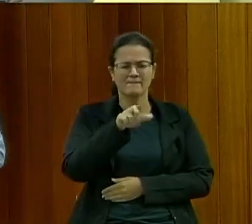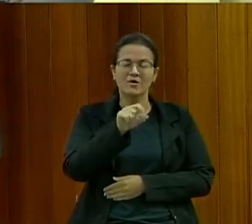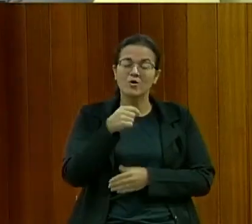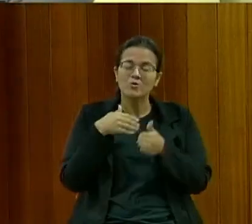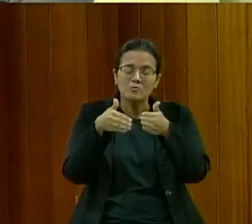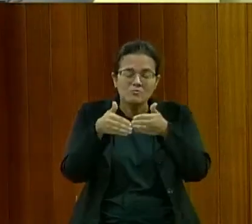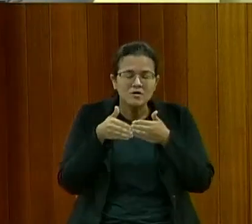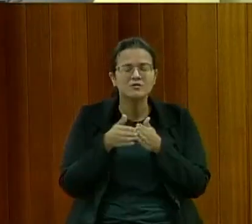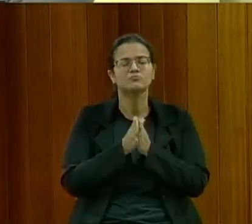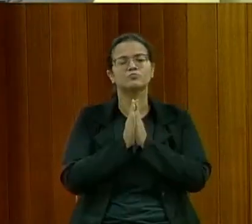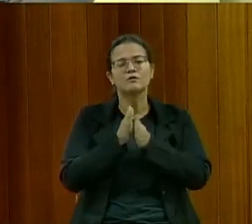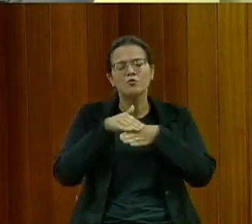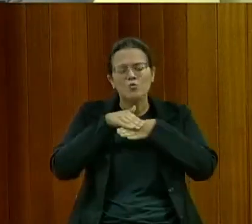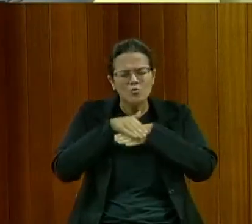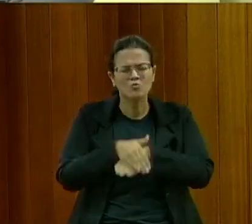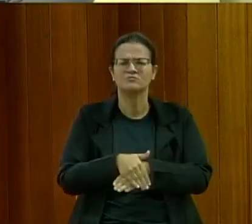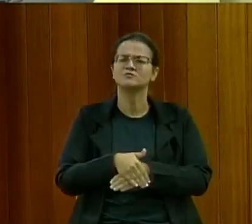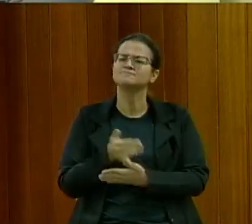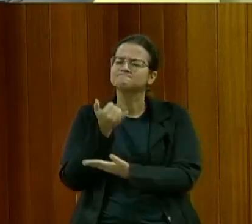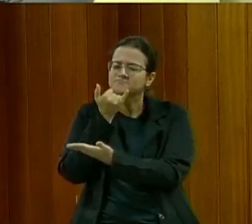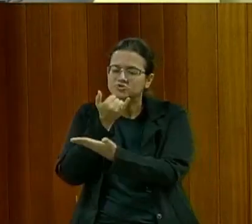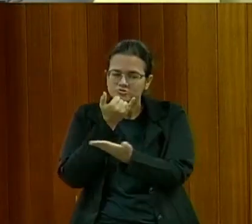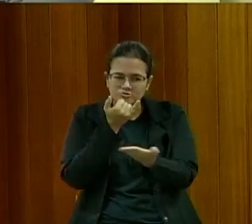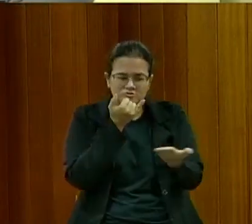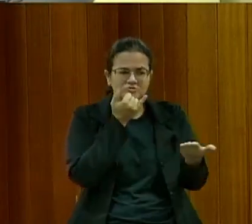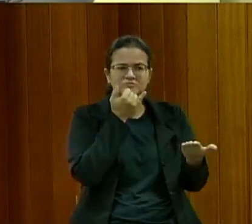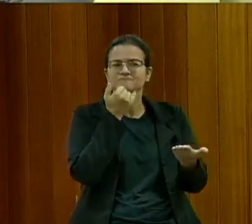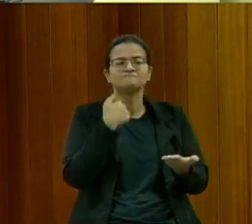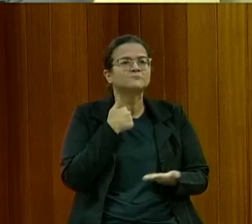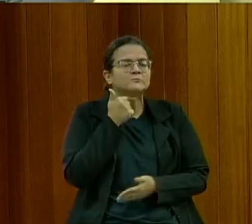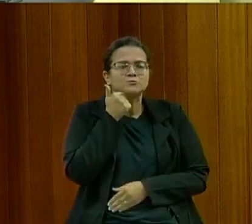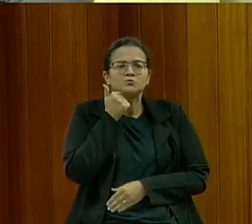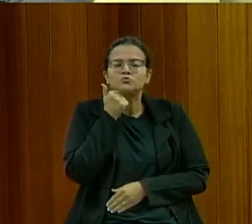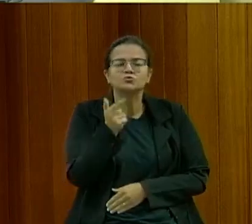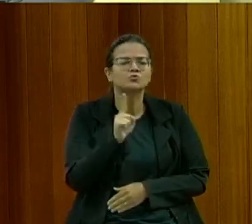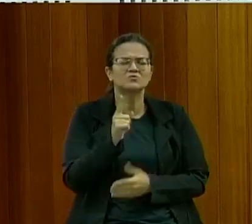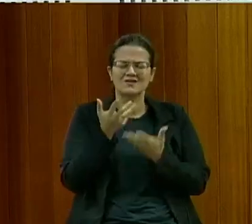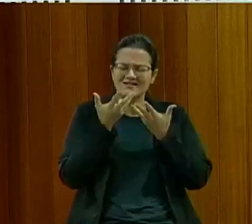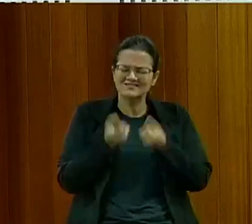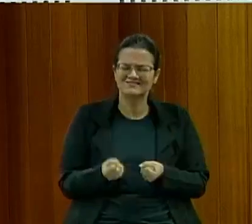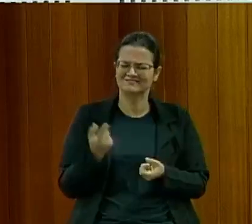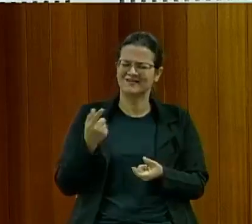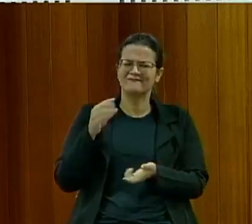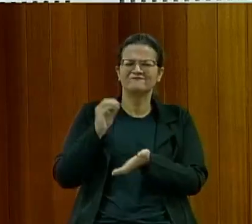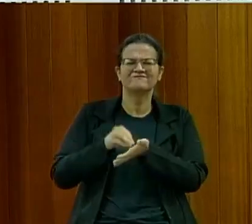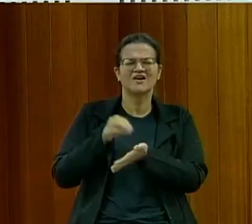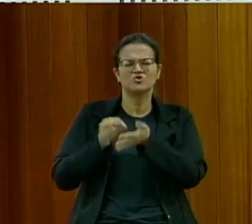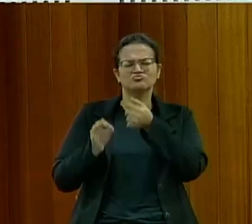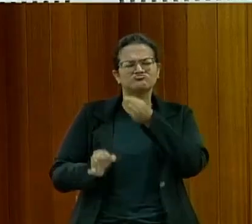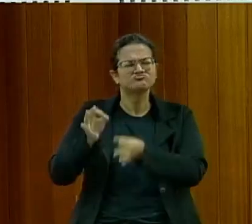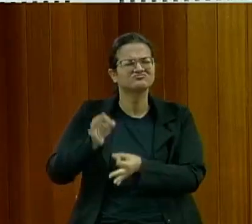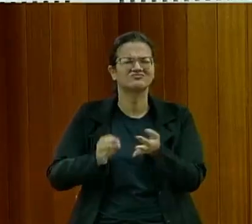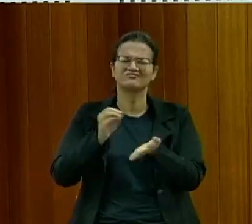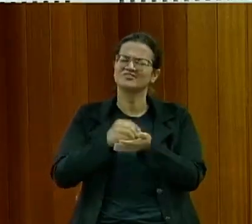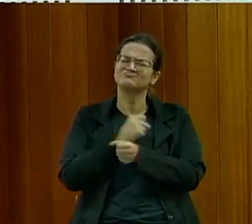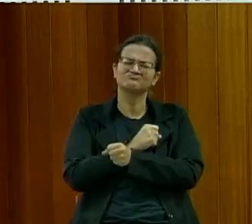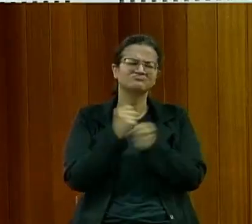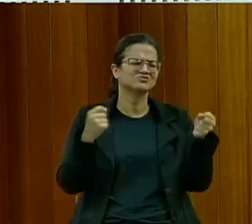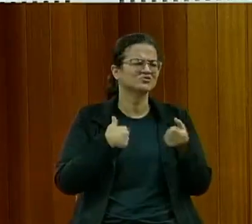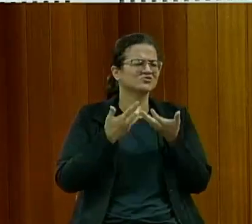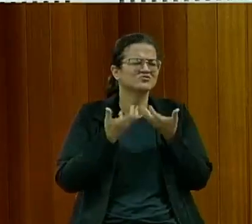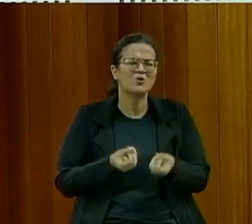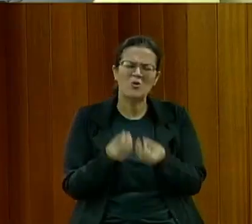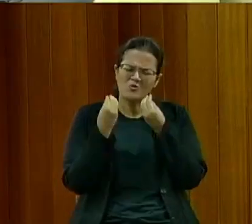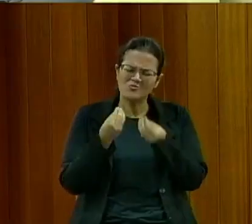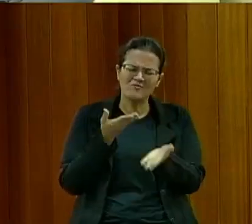me desculpem, eu não consigo aceitar injustiça, vereadora Gabriela, eu não consigo. Como é que aprova um projeto